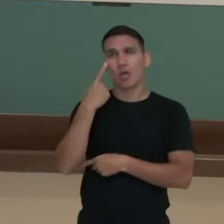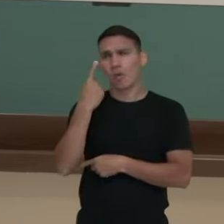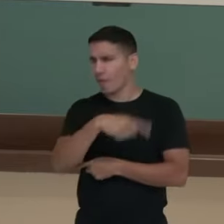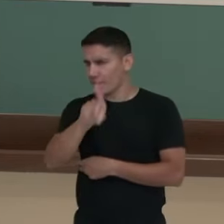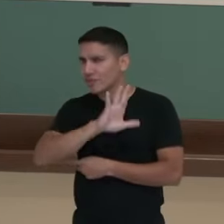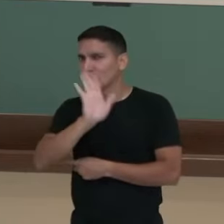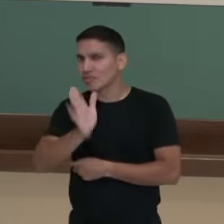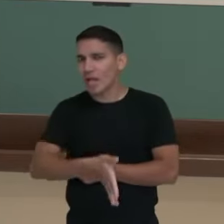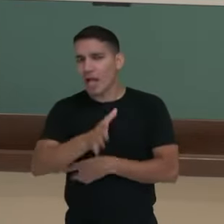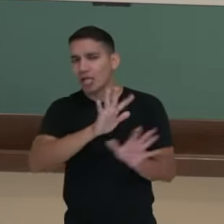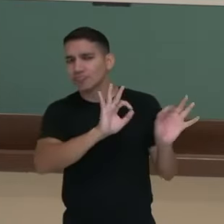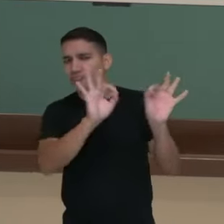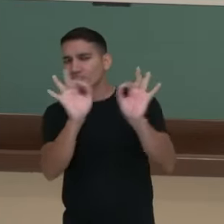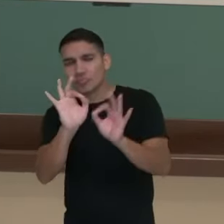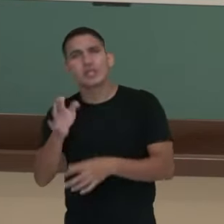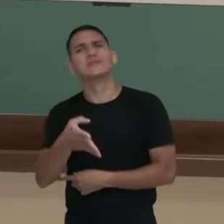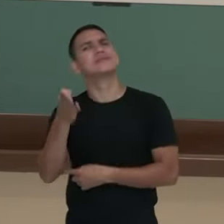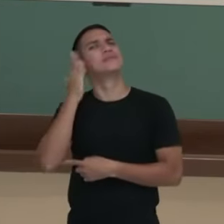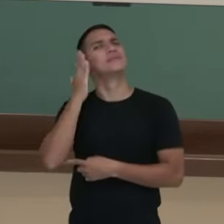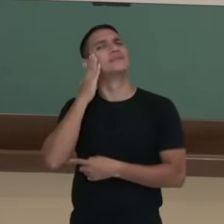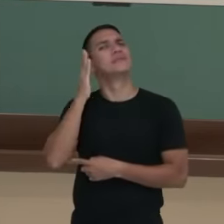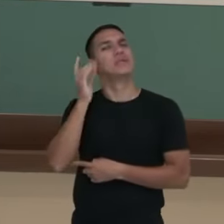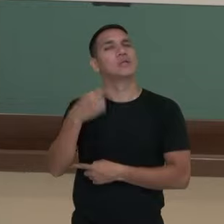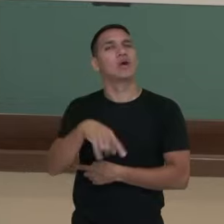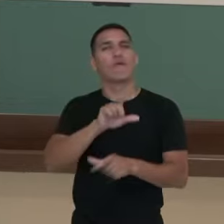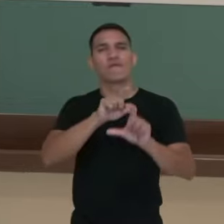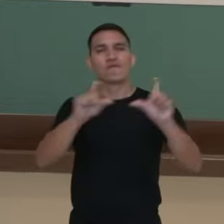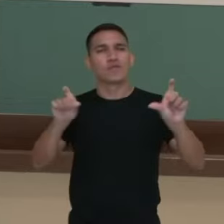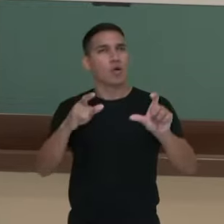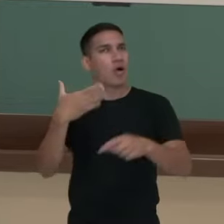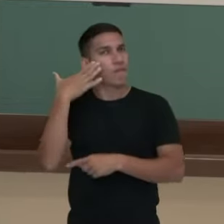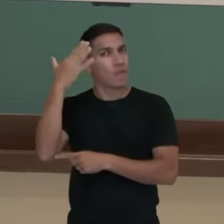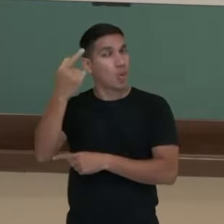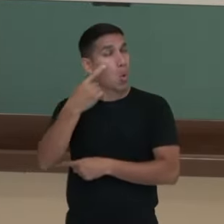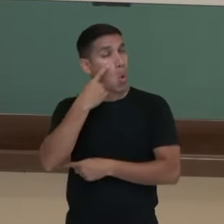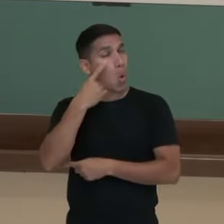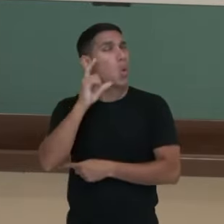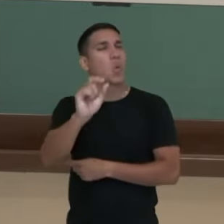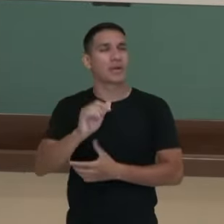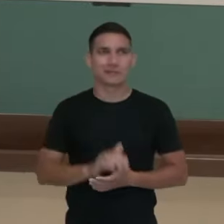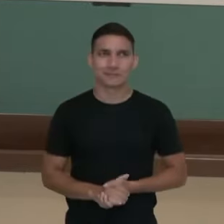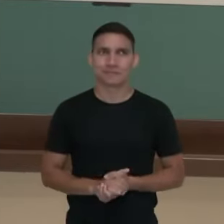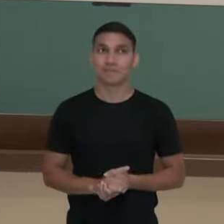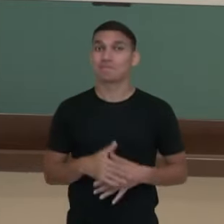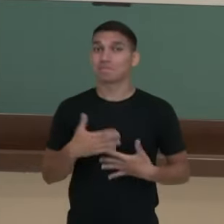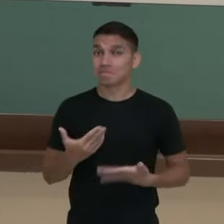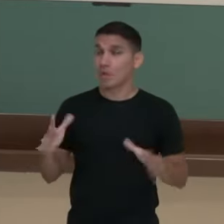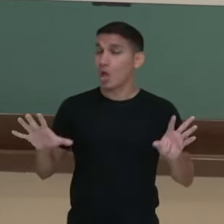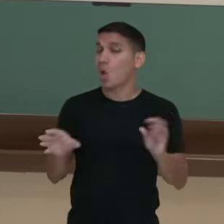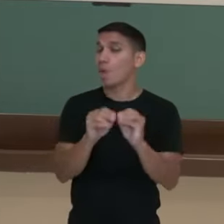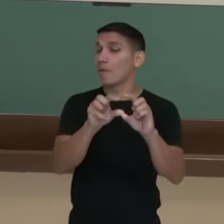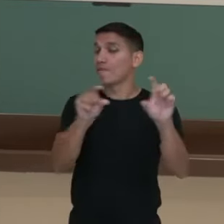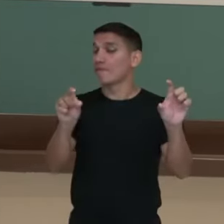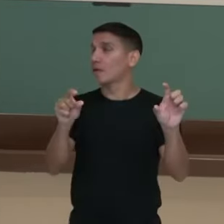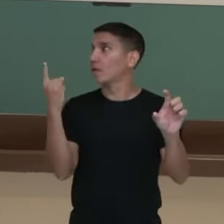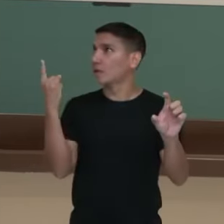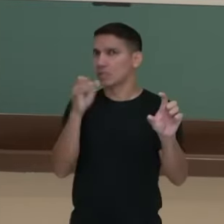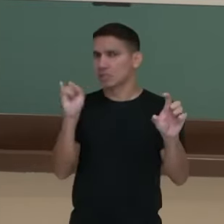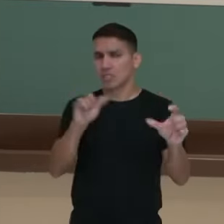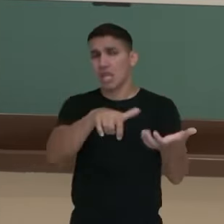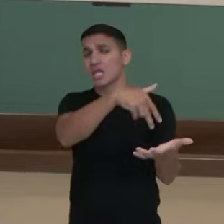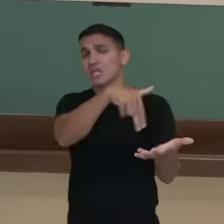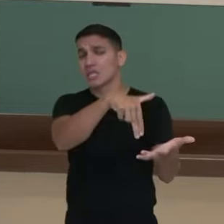vocês conhecem aí um dito bem popular e vamos ver se vocês conseguem completar. Então, complete a frase. Quem